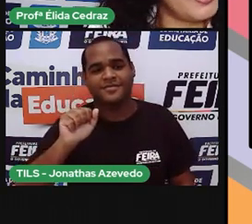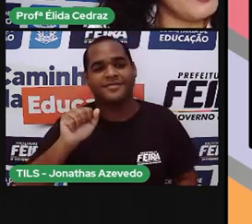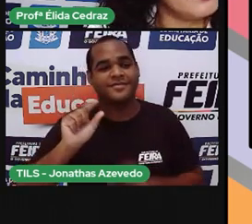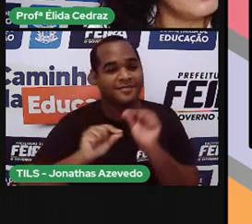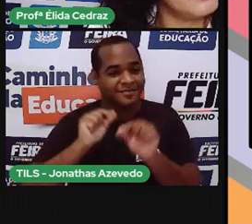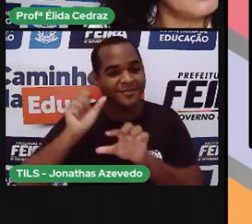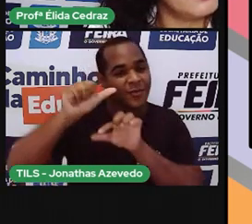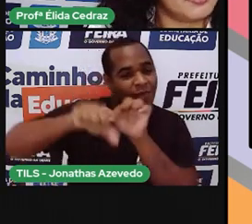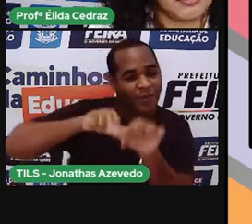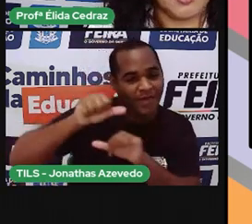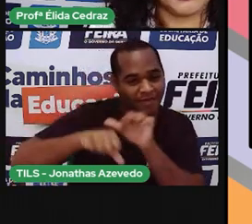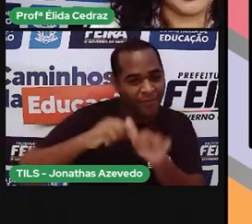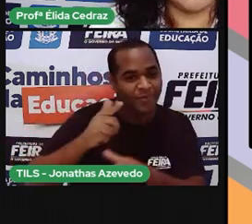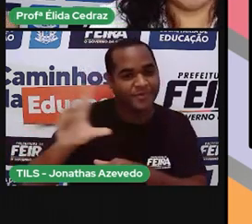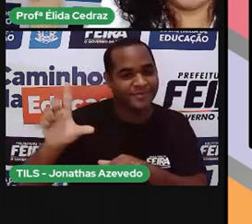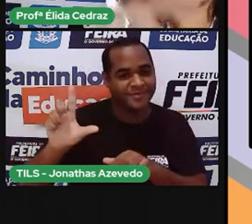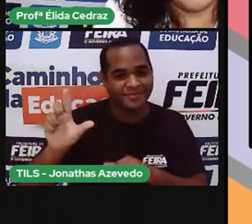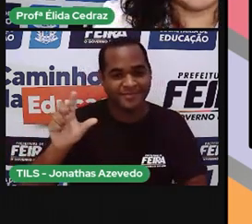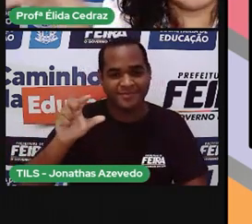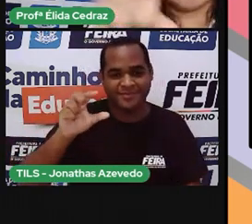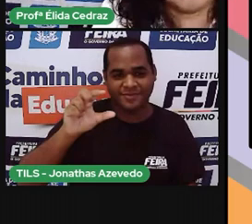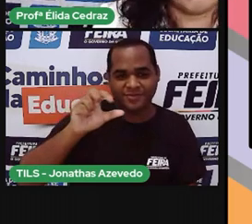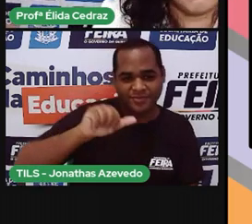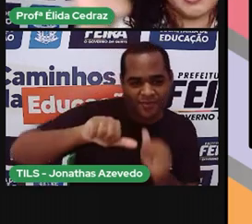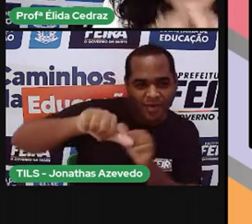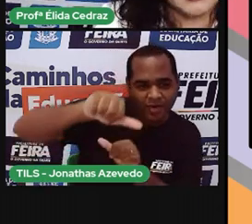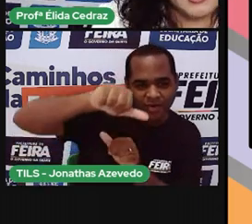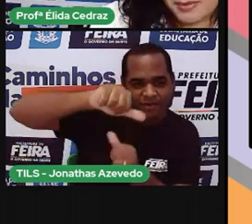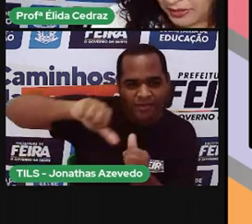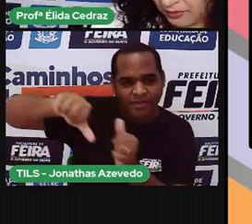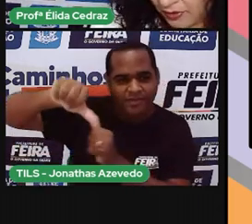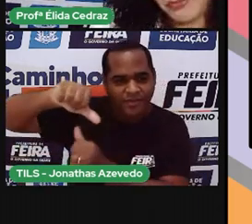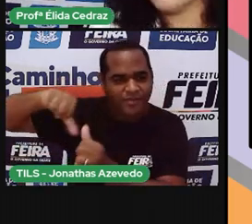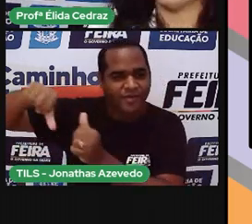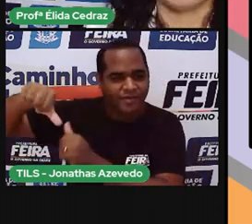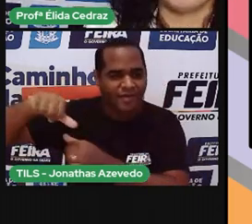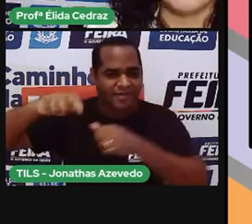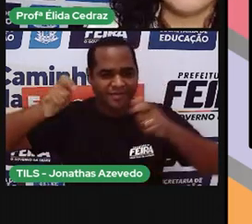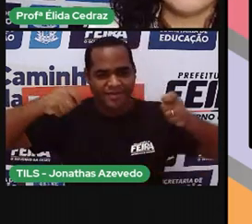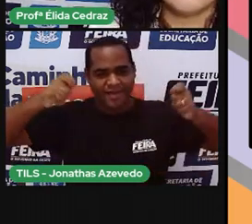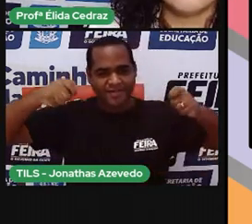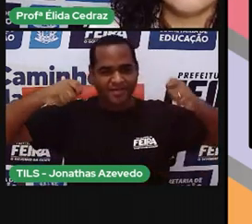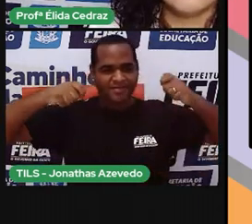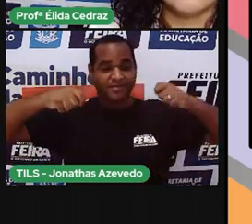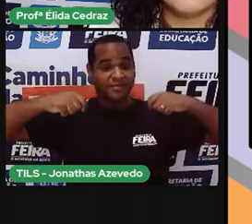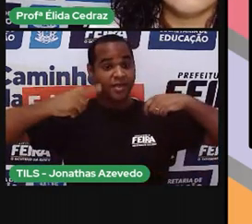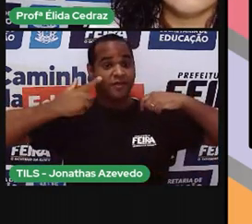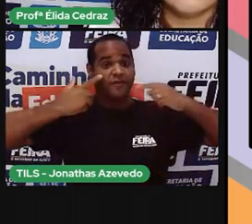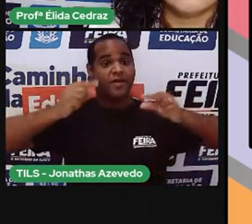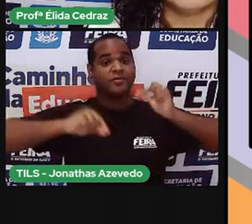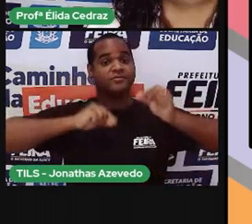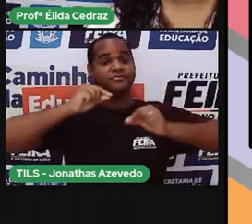Vamos mudar? Vamos lá, inverter as sílabas? Vamos ver qual é?